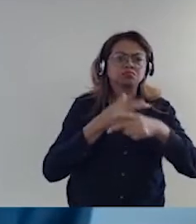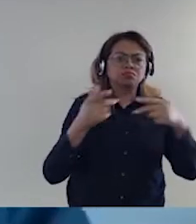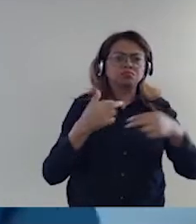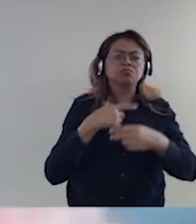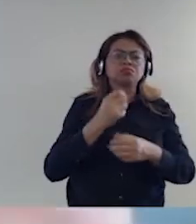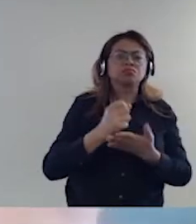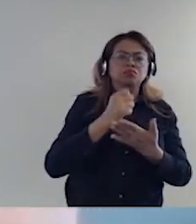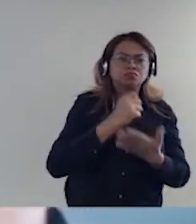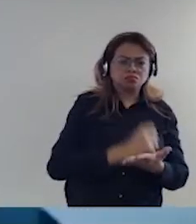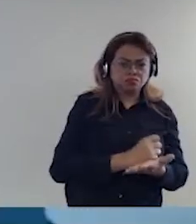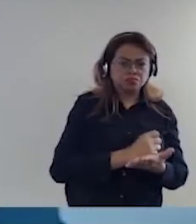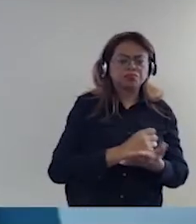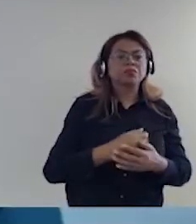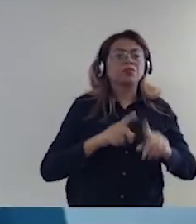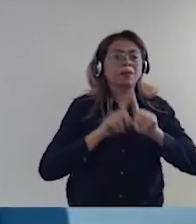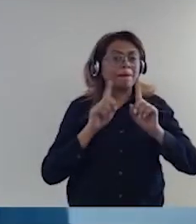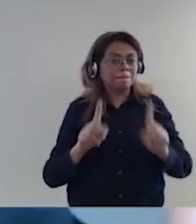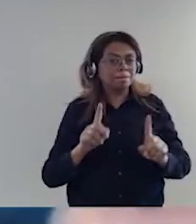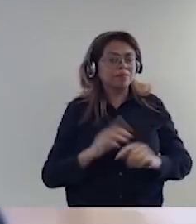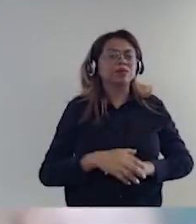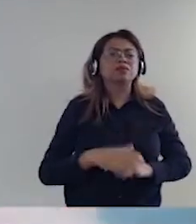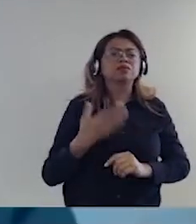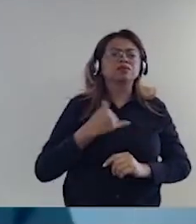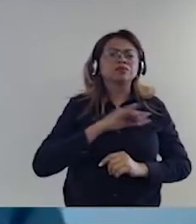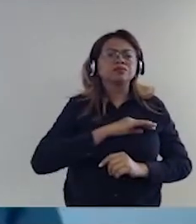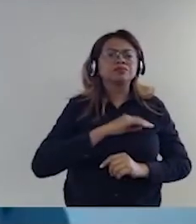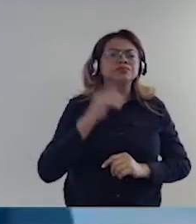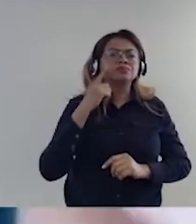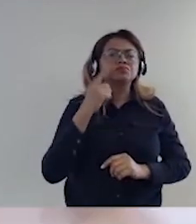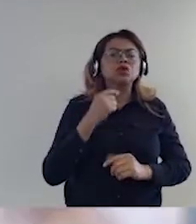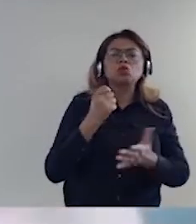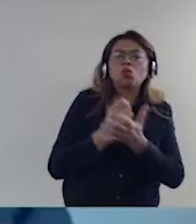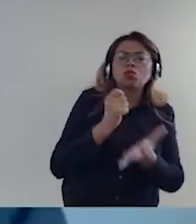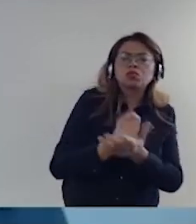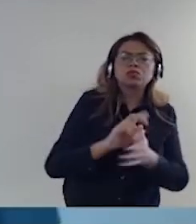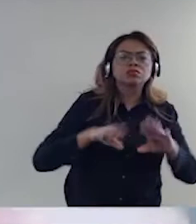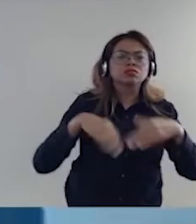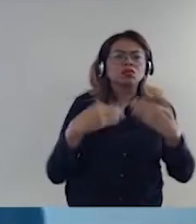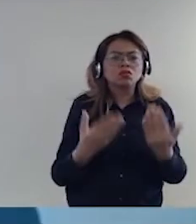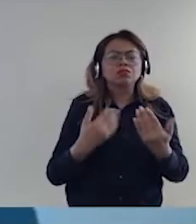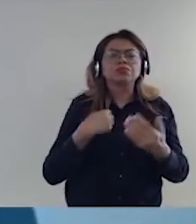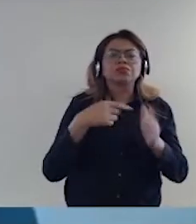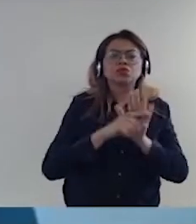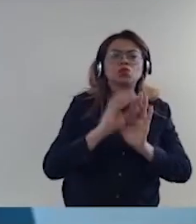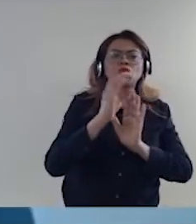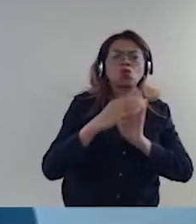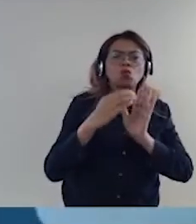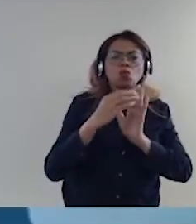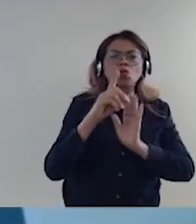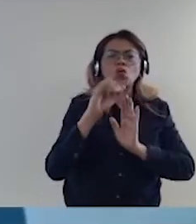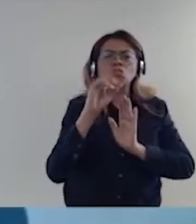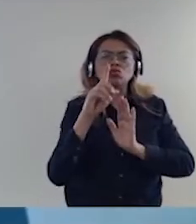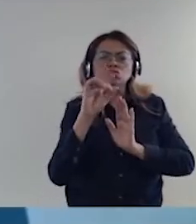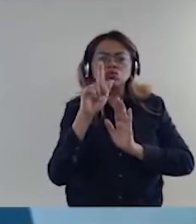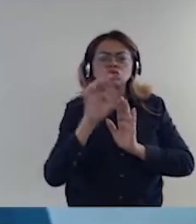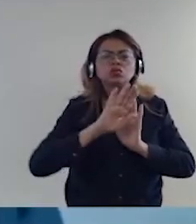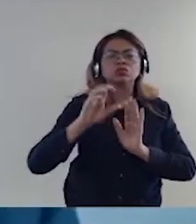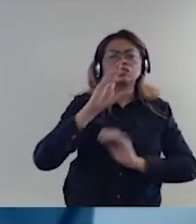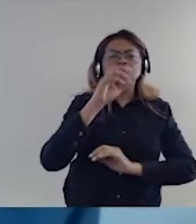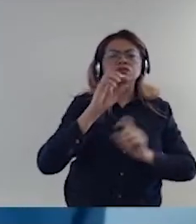contratuais. Porém, a exigência dos dispositivos do Código Civil